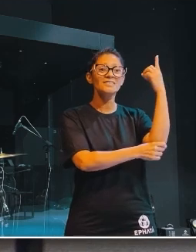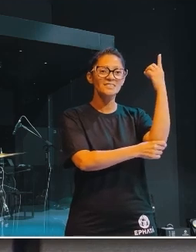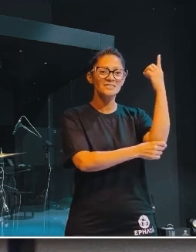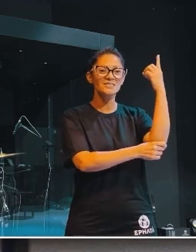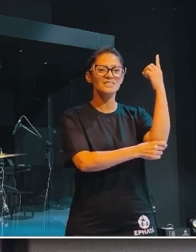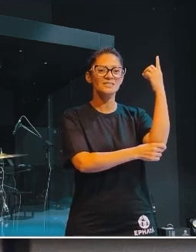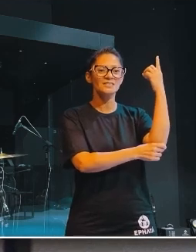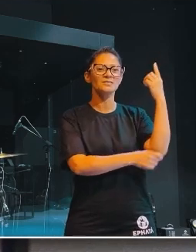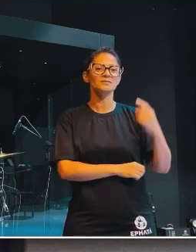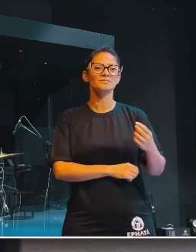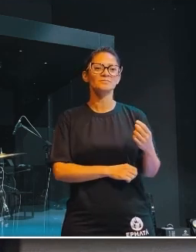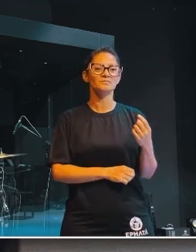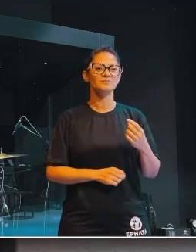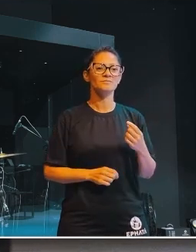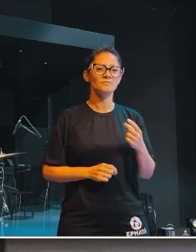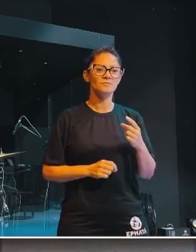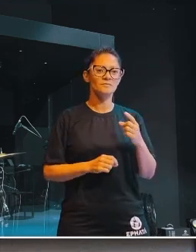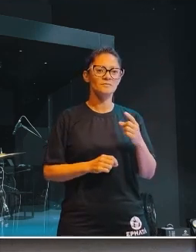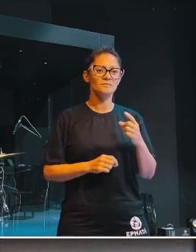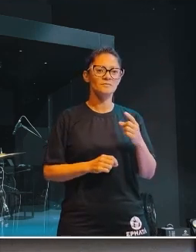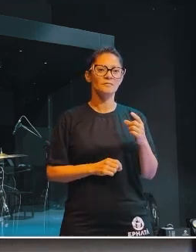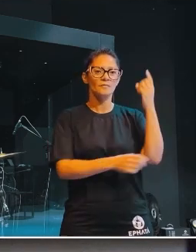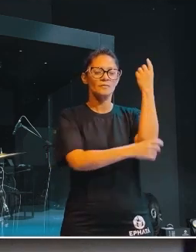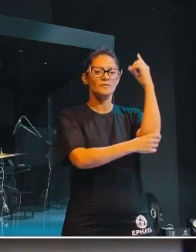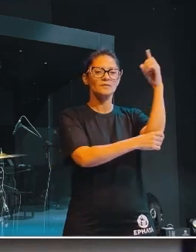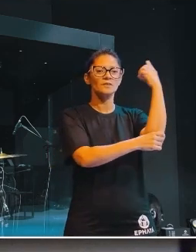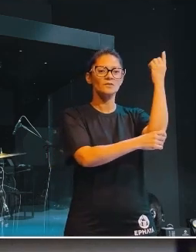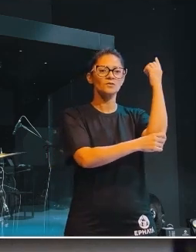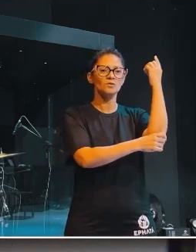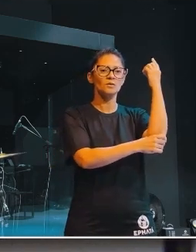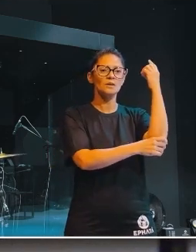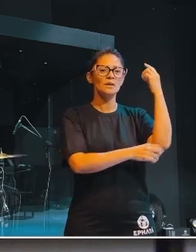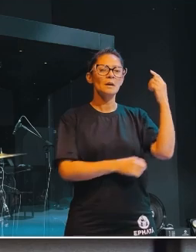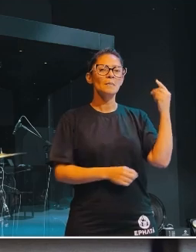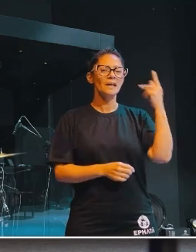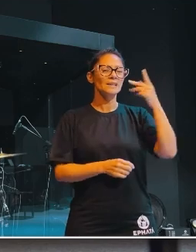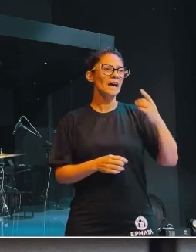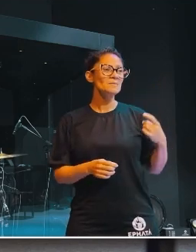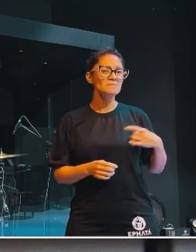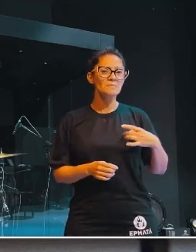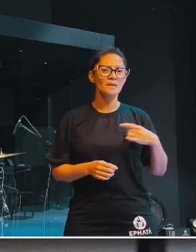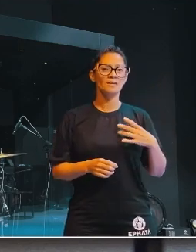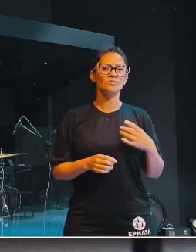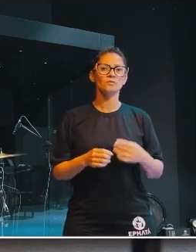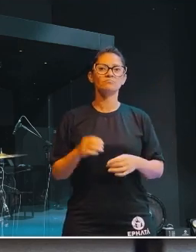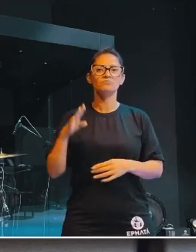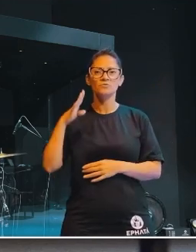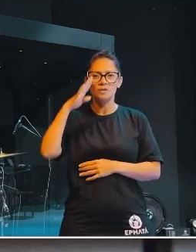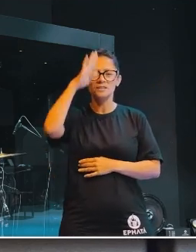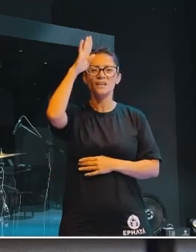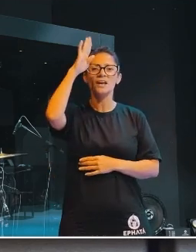incircunciso para amedrontar o exército do Deus vivo?